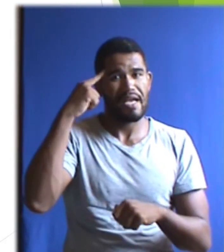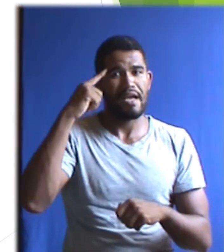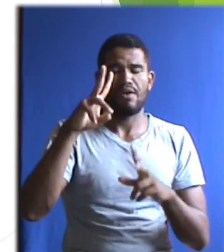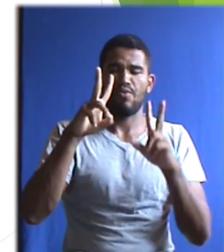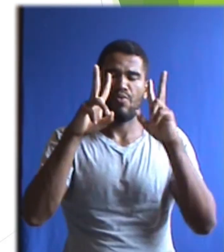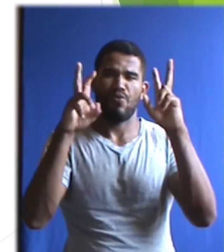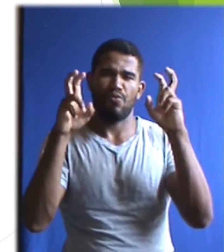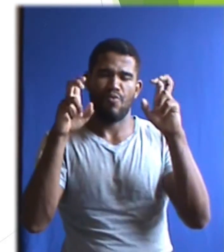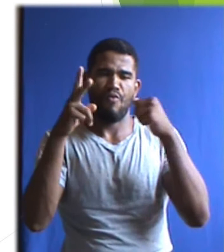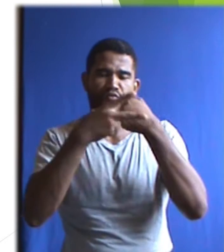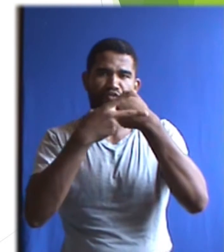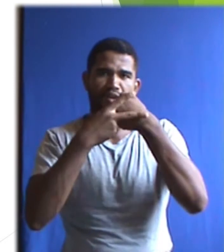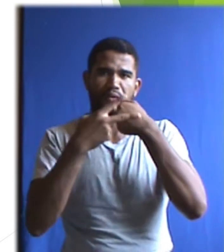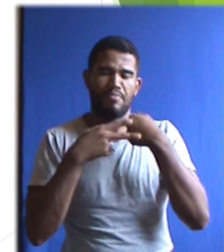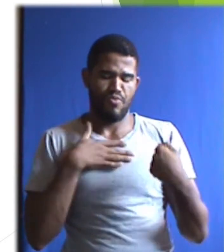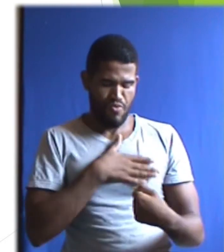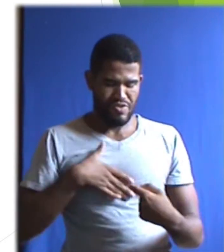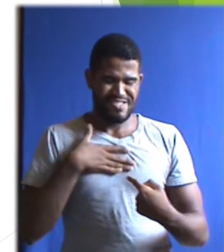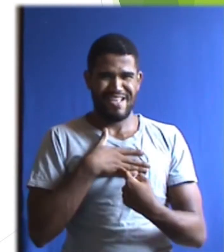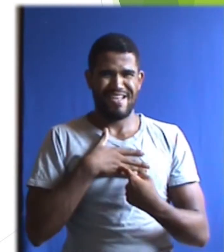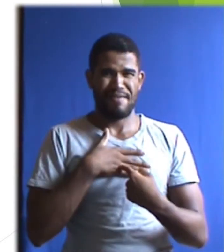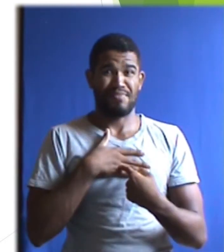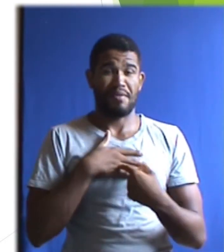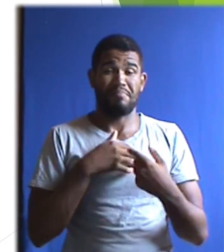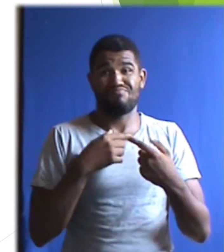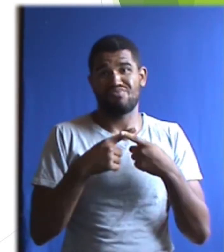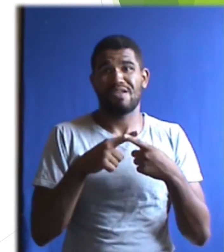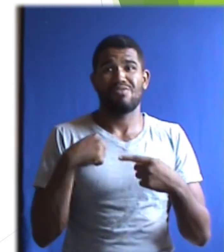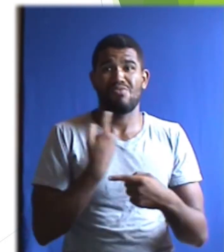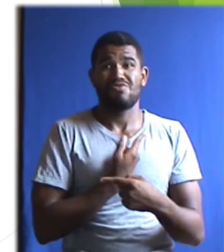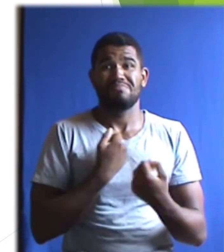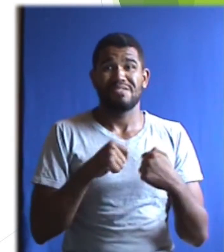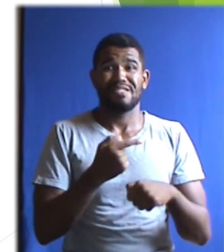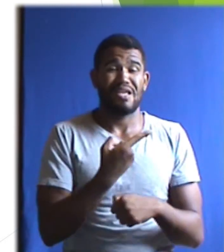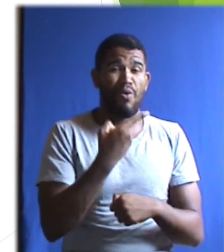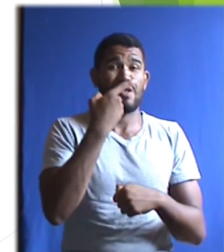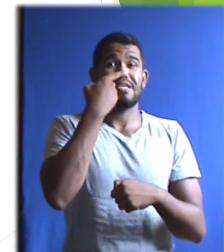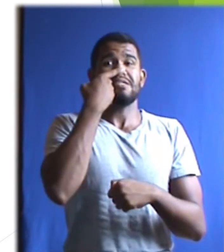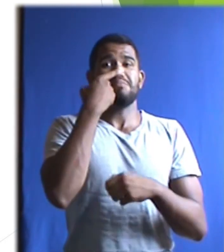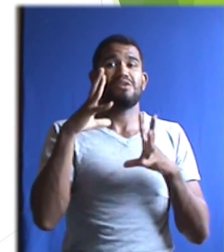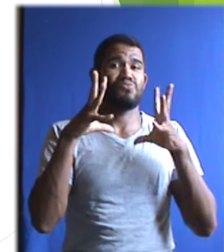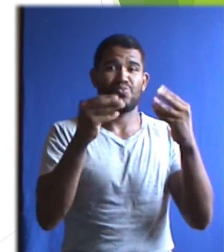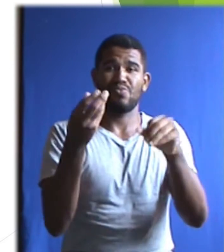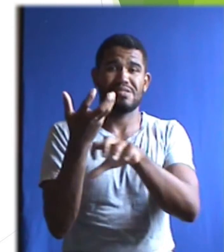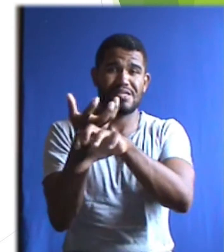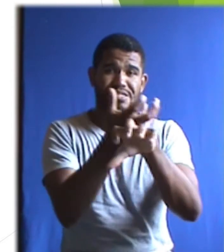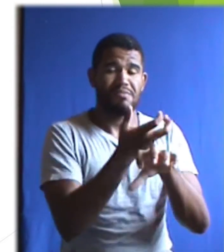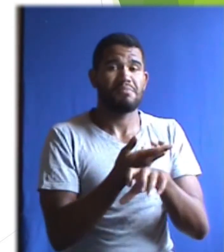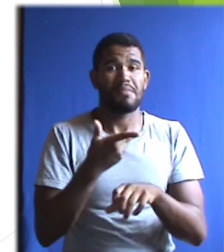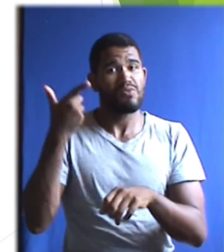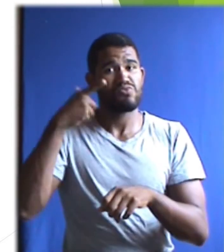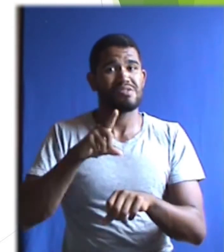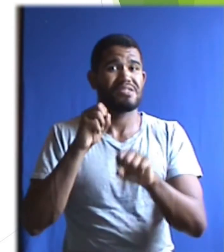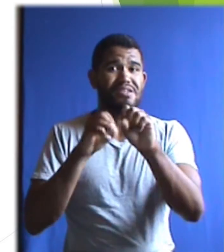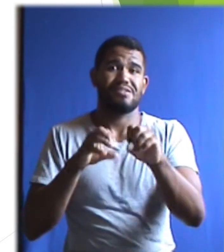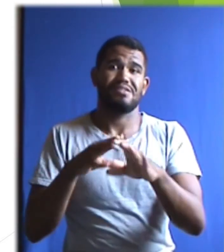gostar ou não, para entender que a gente precisa ter uma certa intimidade com o conteúdo para a gente ministrá-lo,